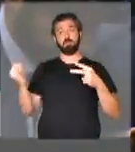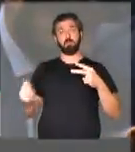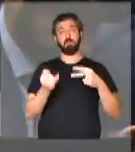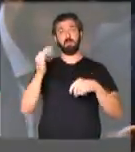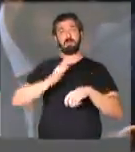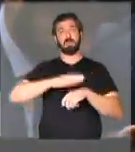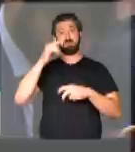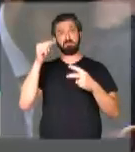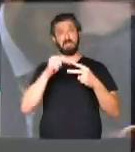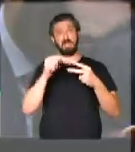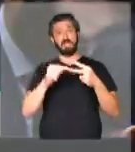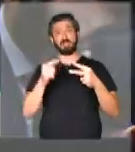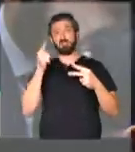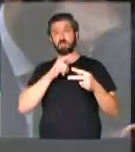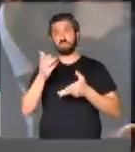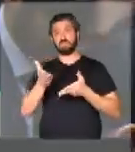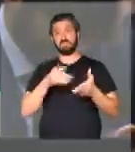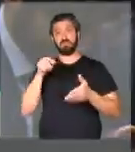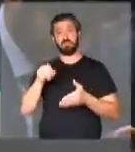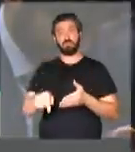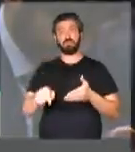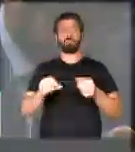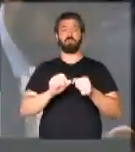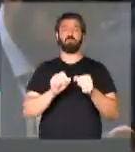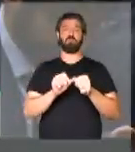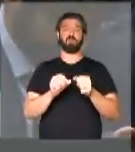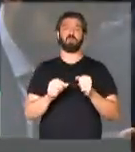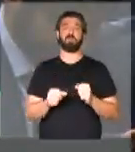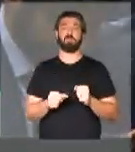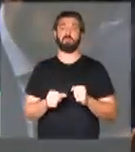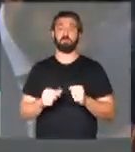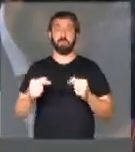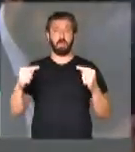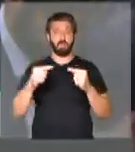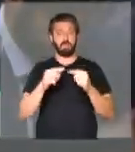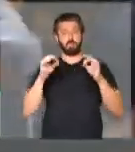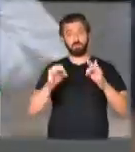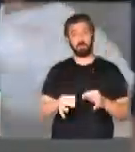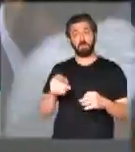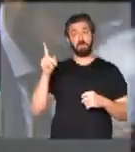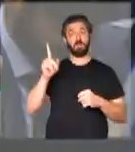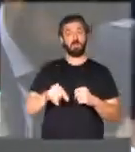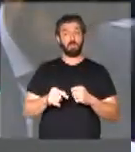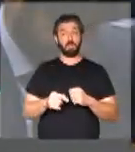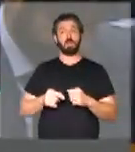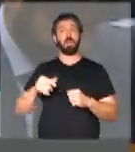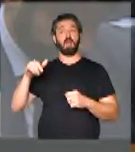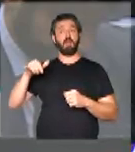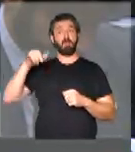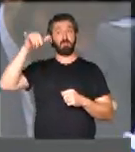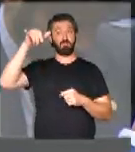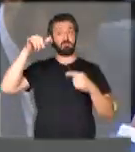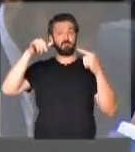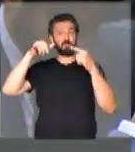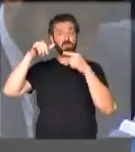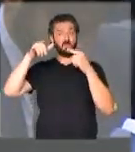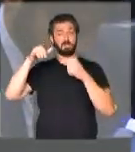maior relevância para que esse serviço seja prestado de maneira adequada. Nós estamos falando de